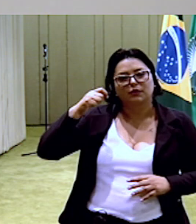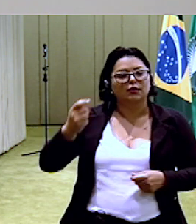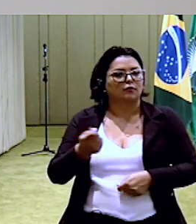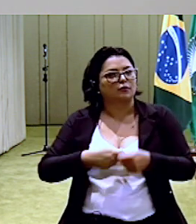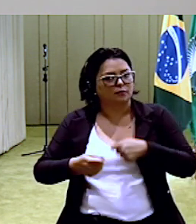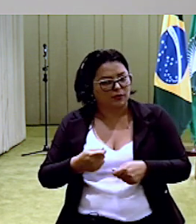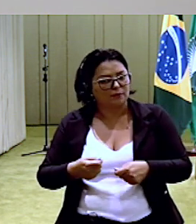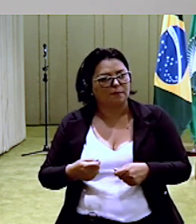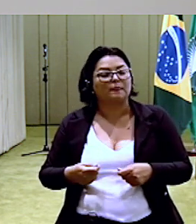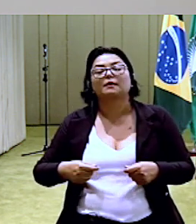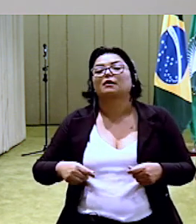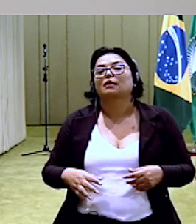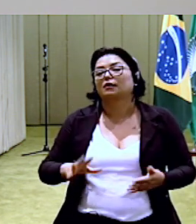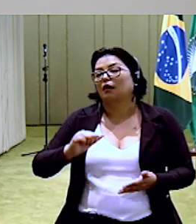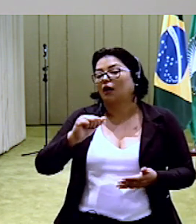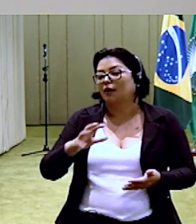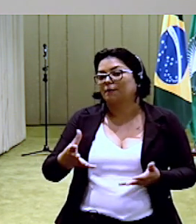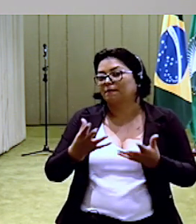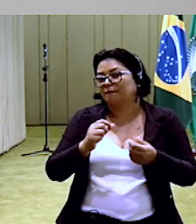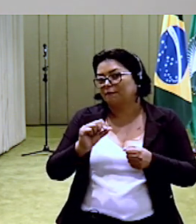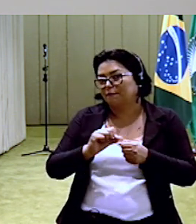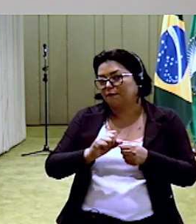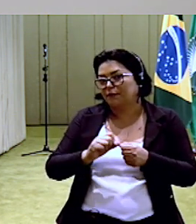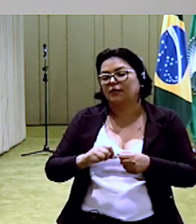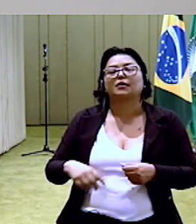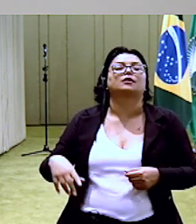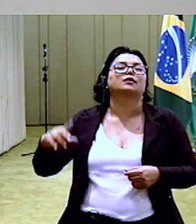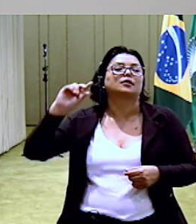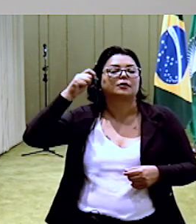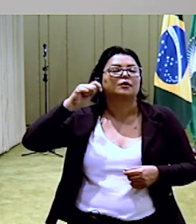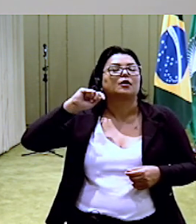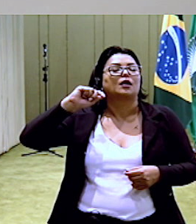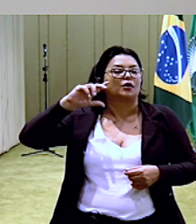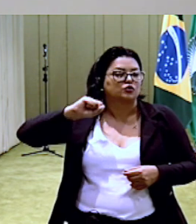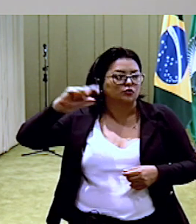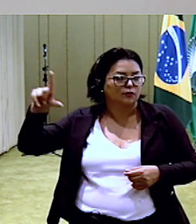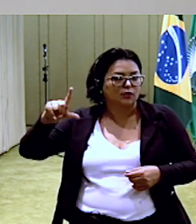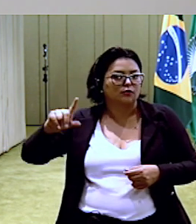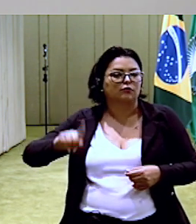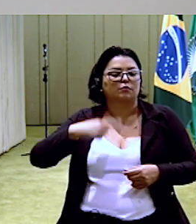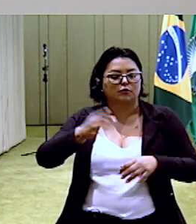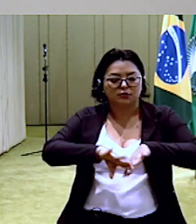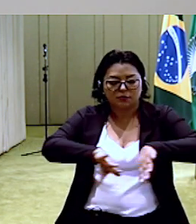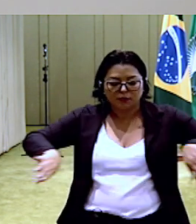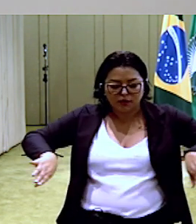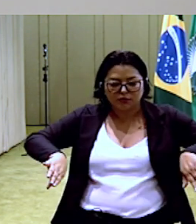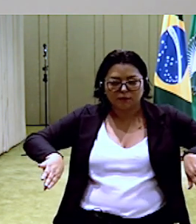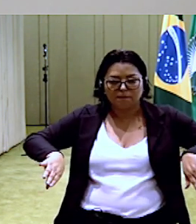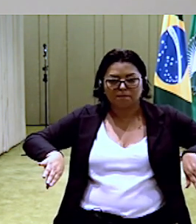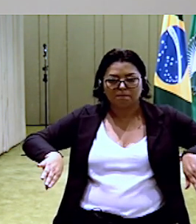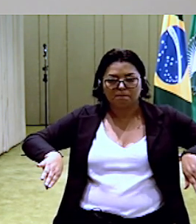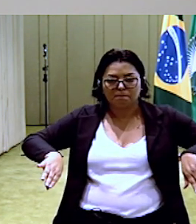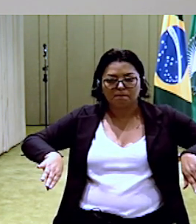uma política pública adotada pelo governo sul-africano no pós-apartheid para acelerar o número